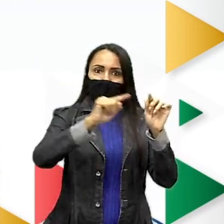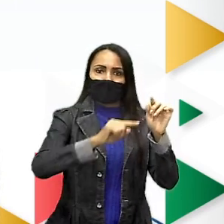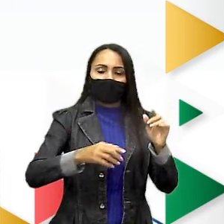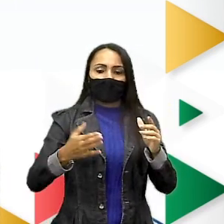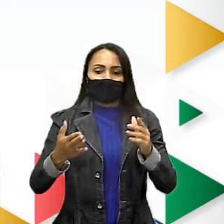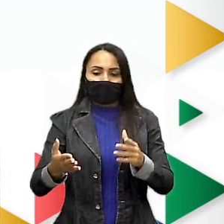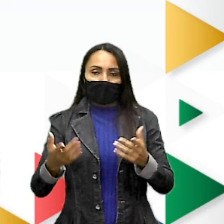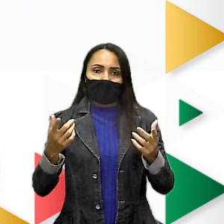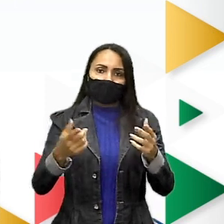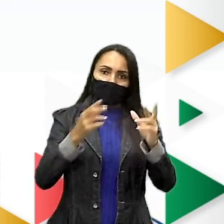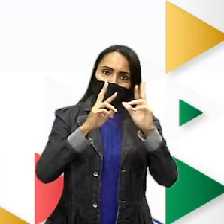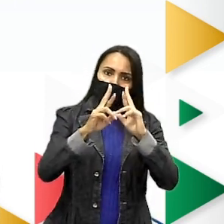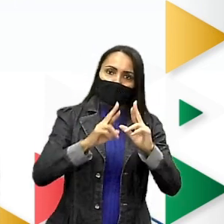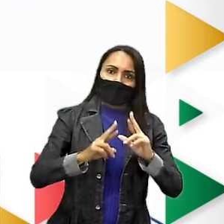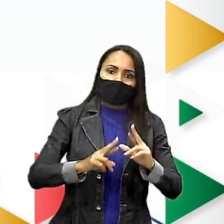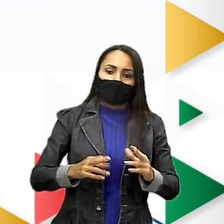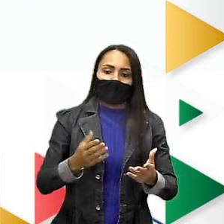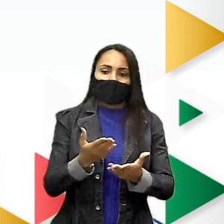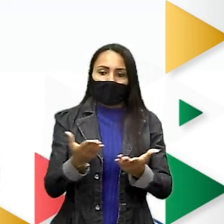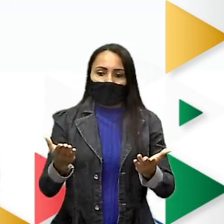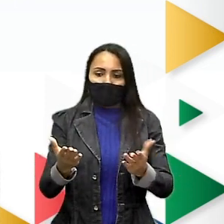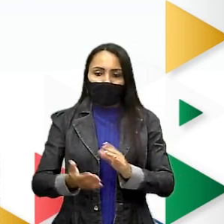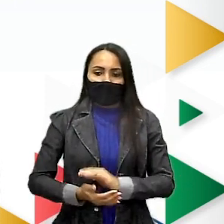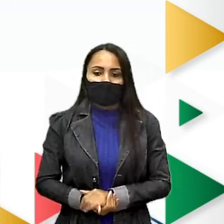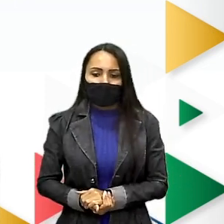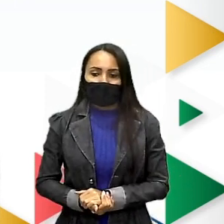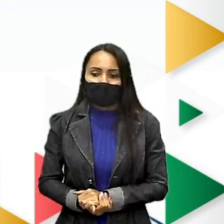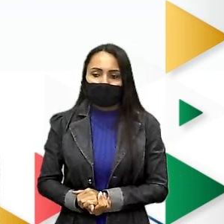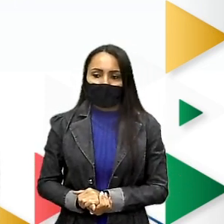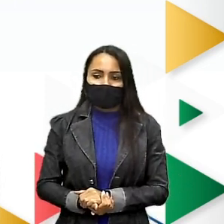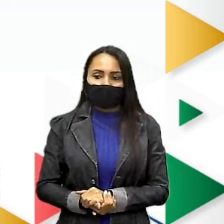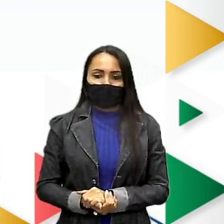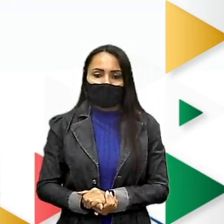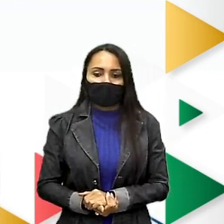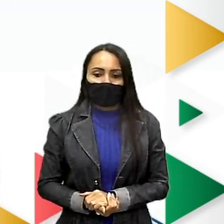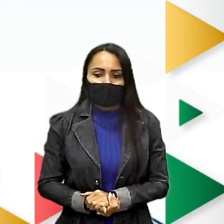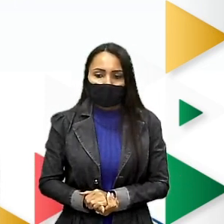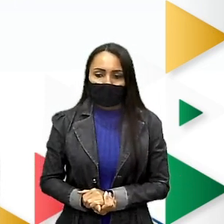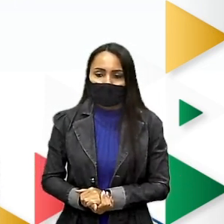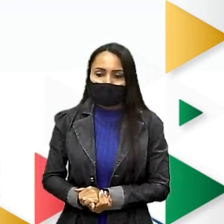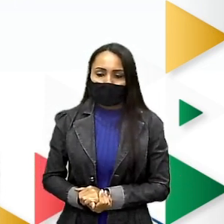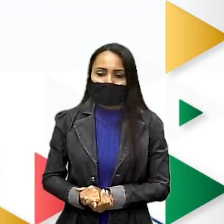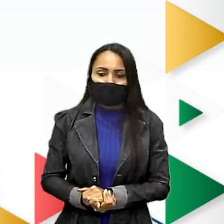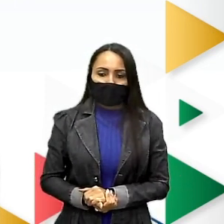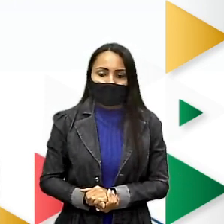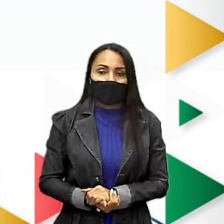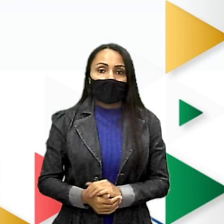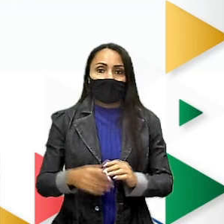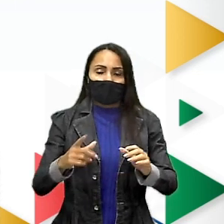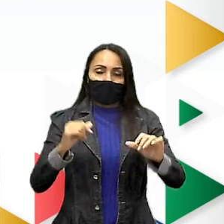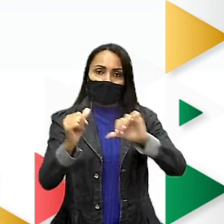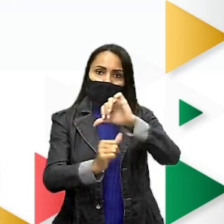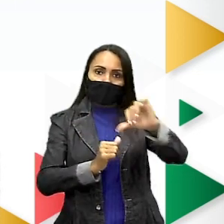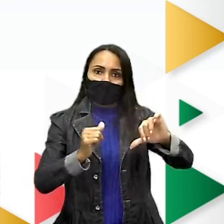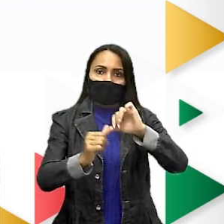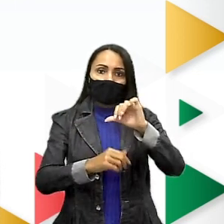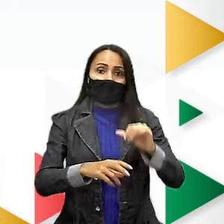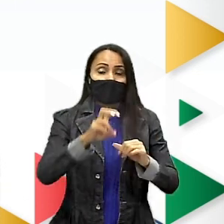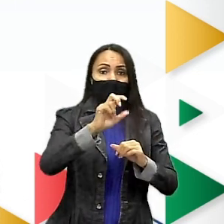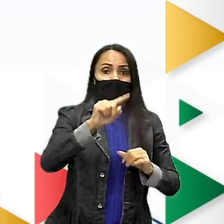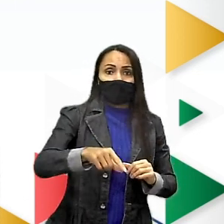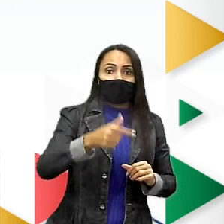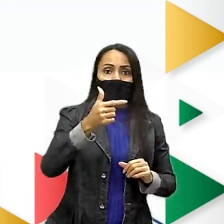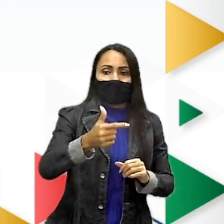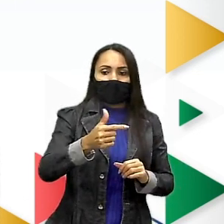gera 1,8 megawatts de aproximadamente 5,2 milhões de quilowatts, transformem